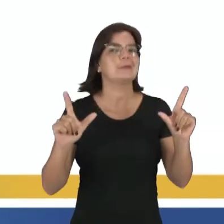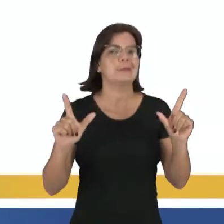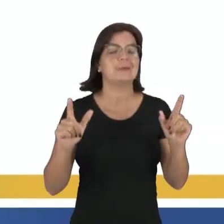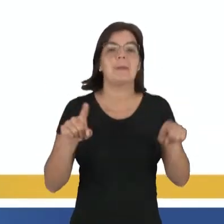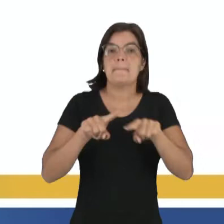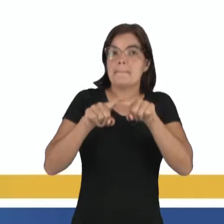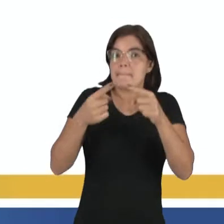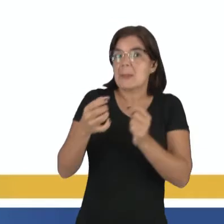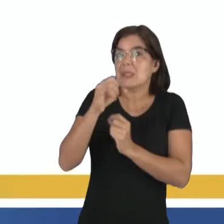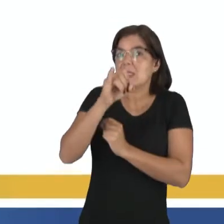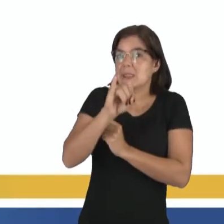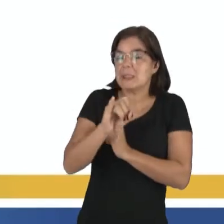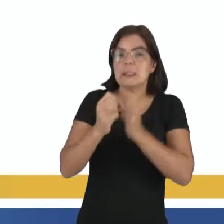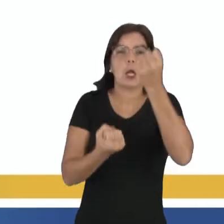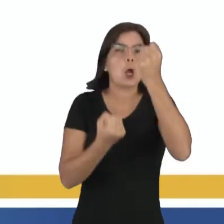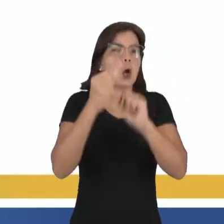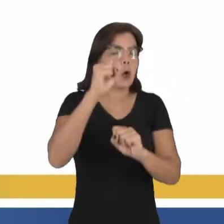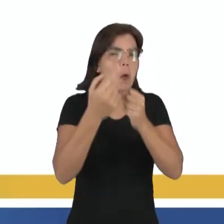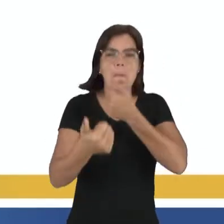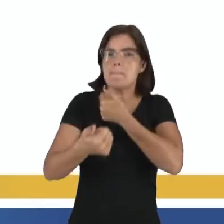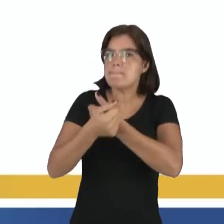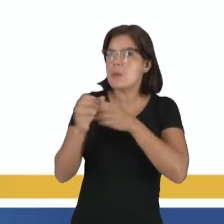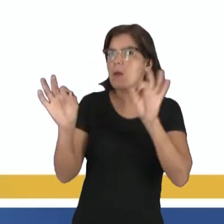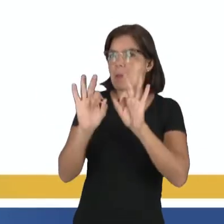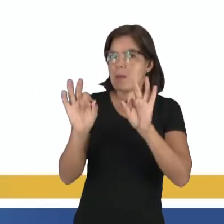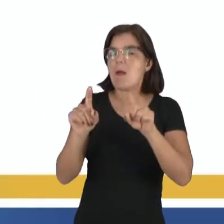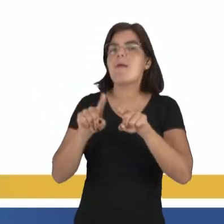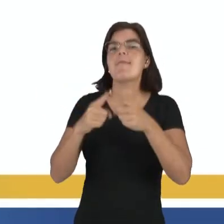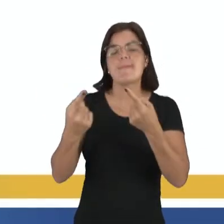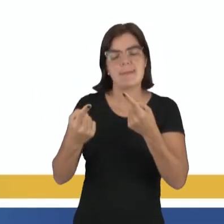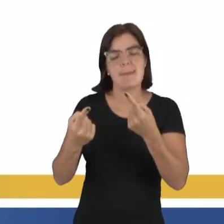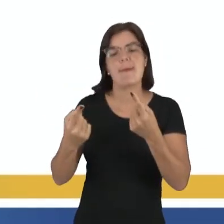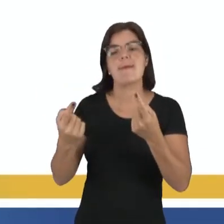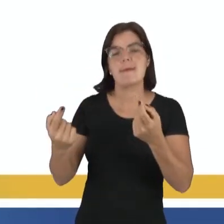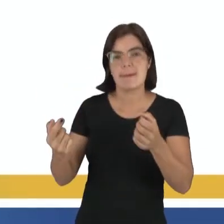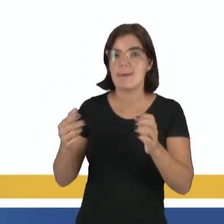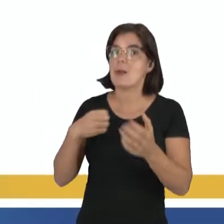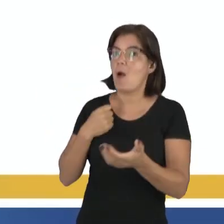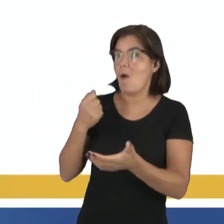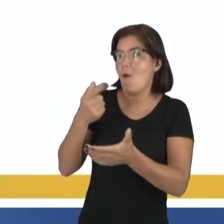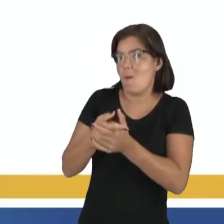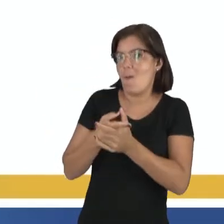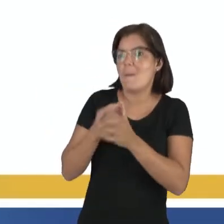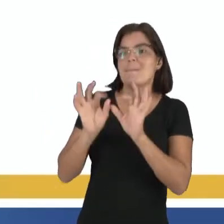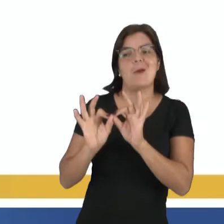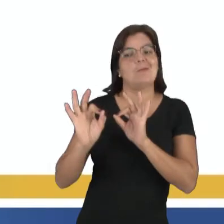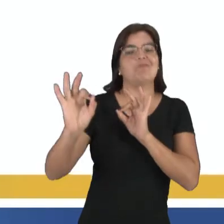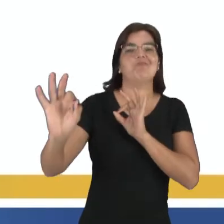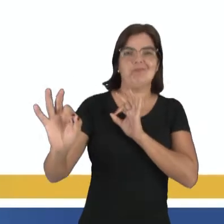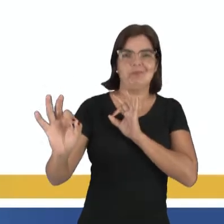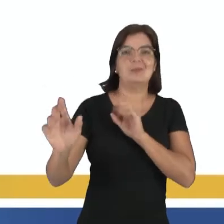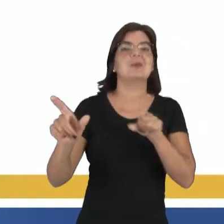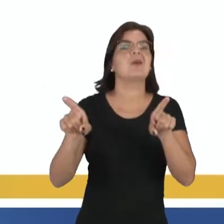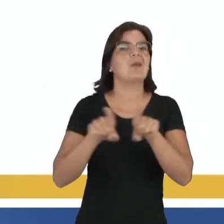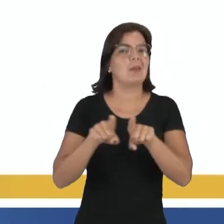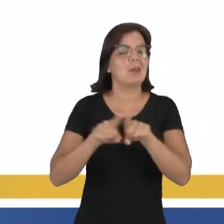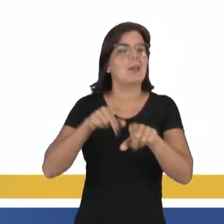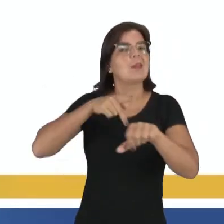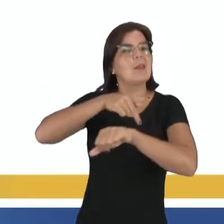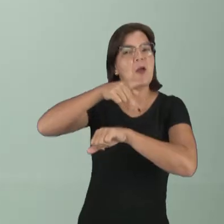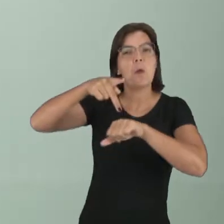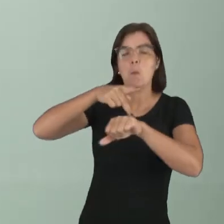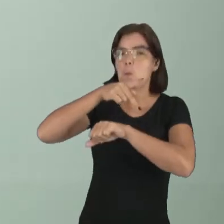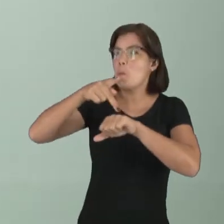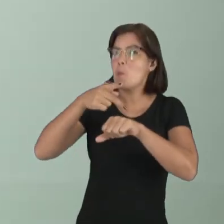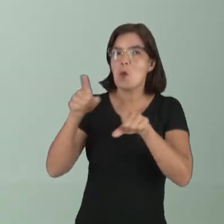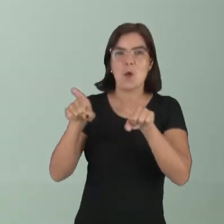entendido. Mas se a indústria não estiver perto, ela vai ter que se submeter a comprar de distâncias, como tem muitos países que